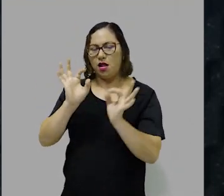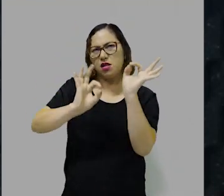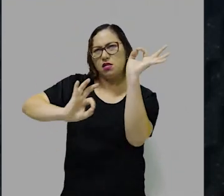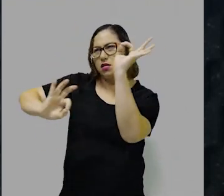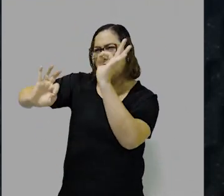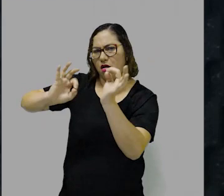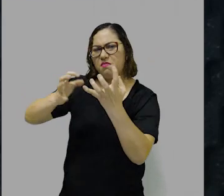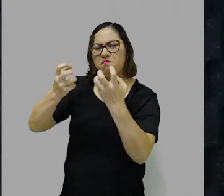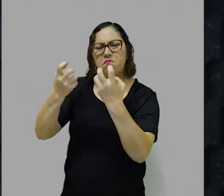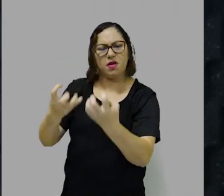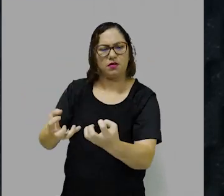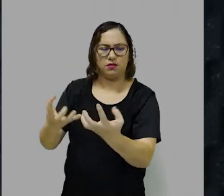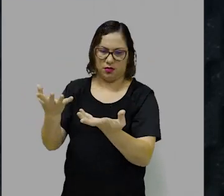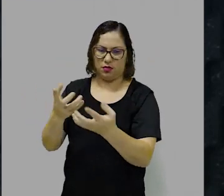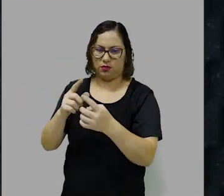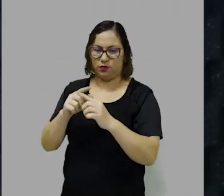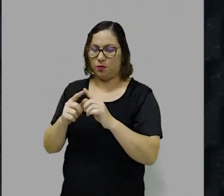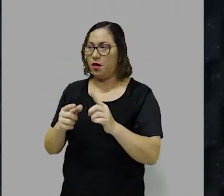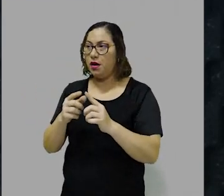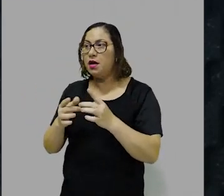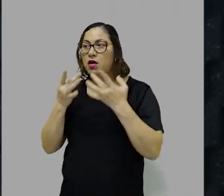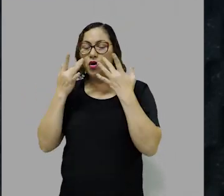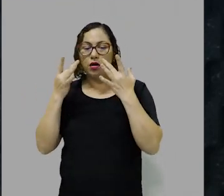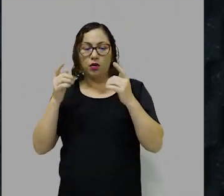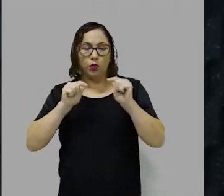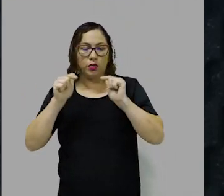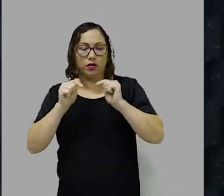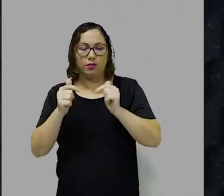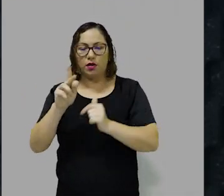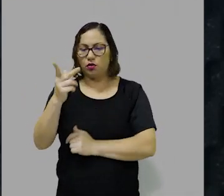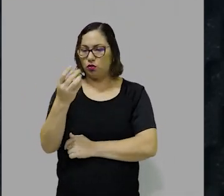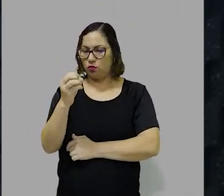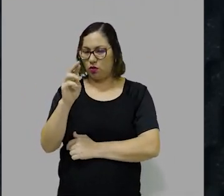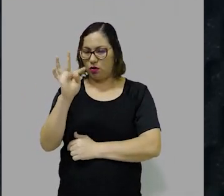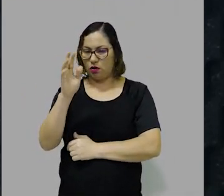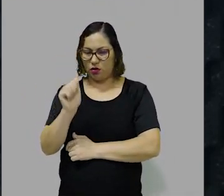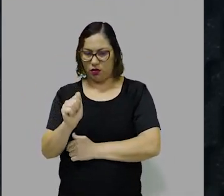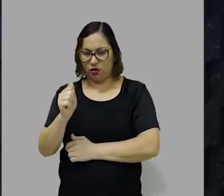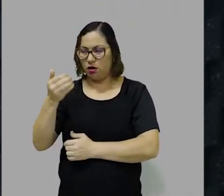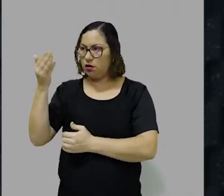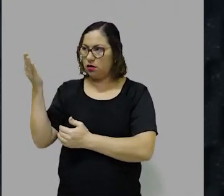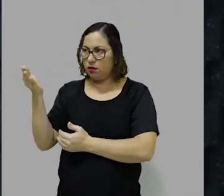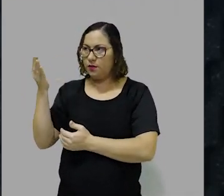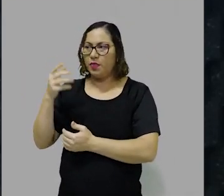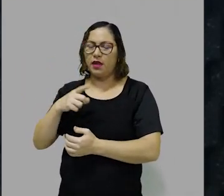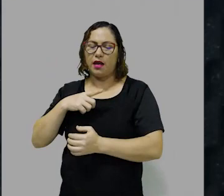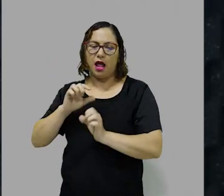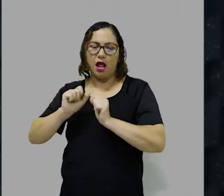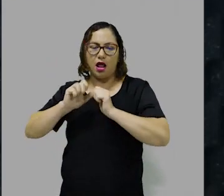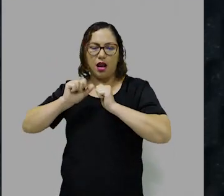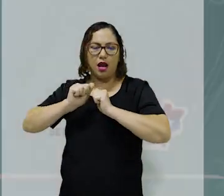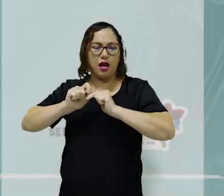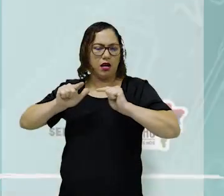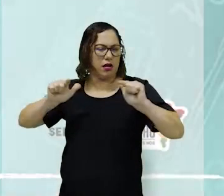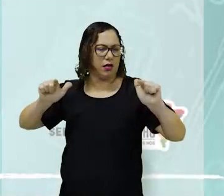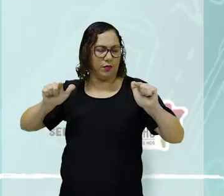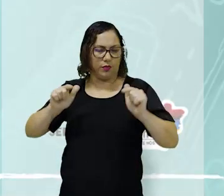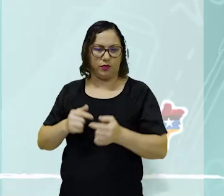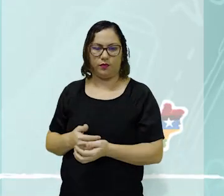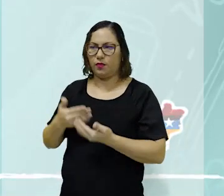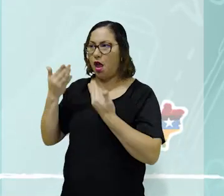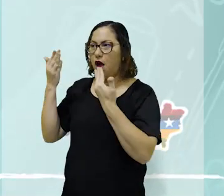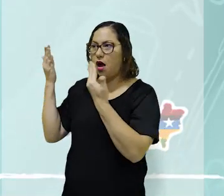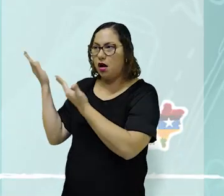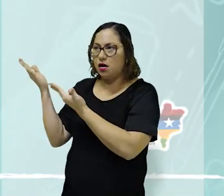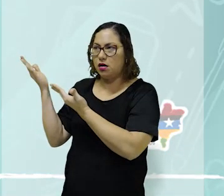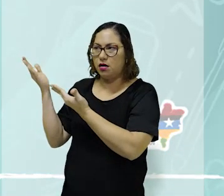O trabalho do Horta na Art Nouveau, ele é mais limpo, mais clean. Então, talvez essa seja a diferença. Olha a